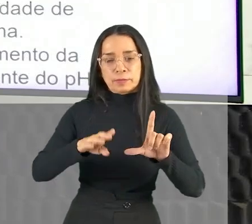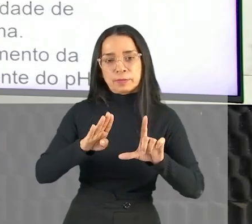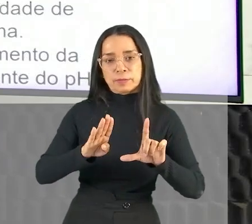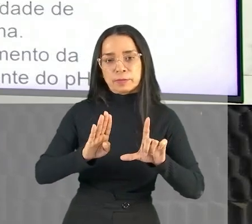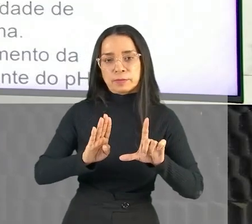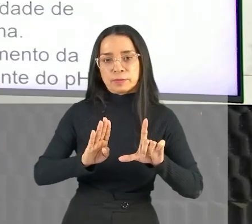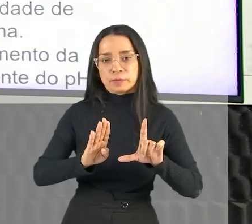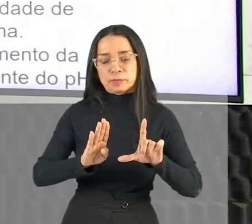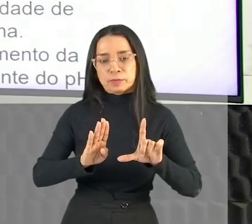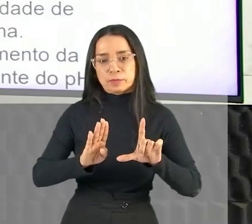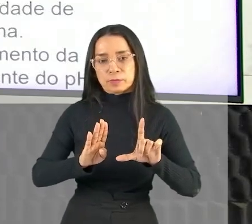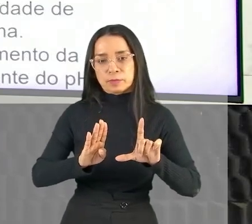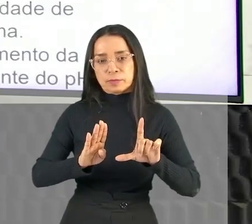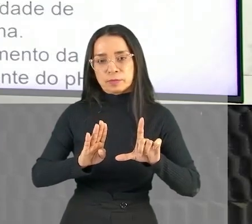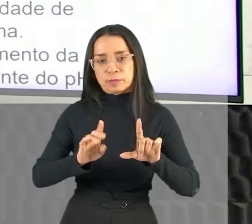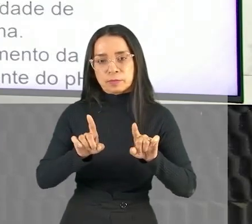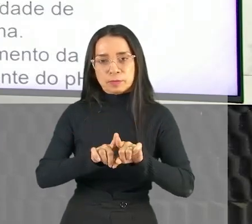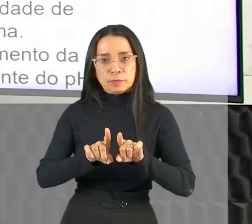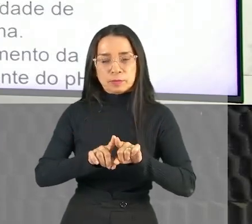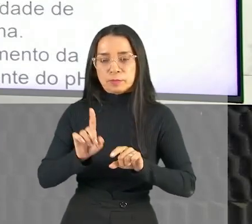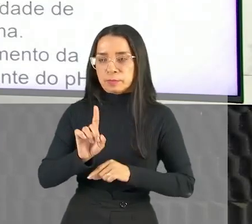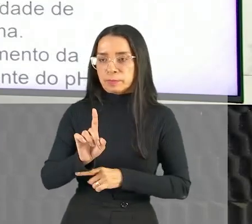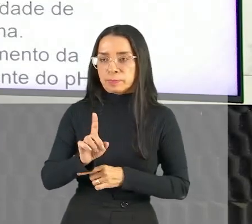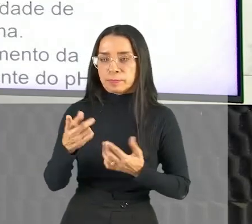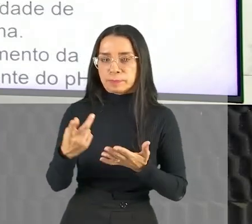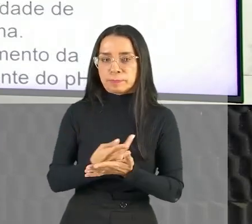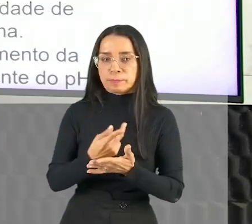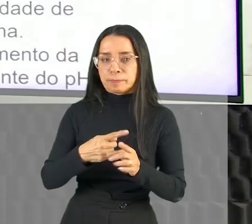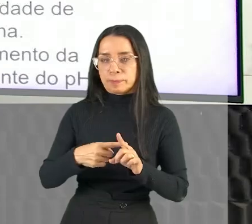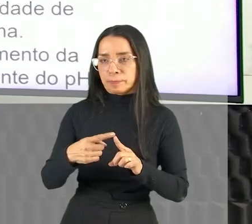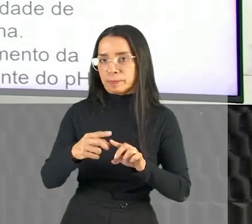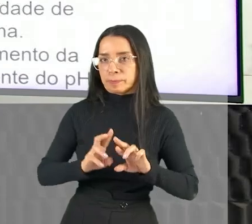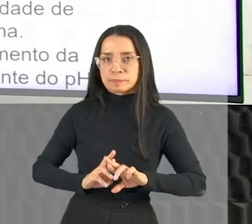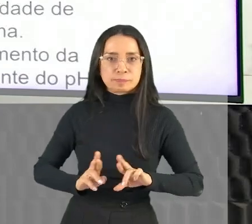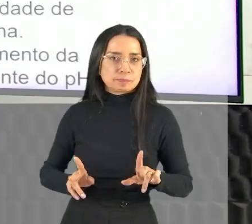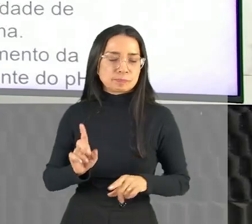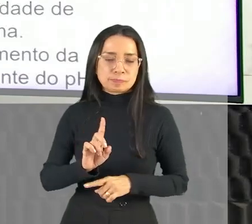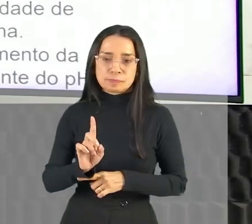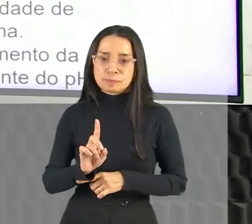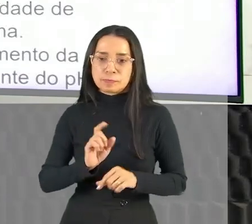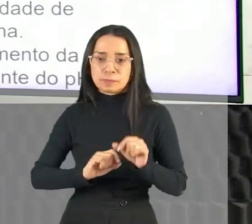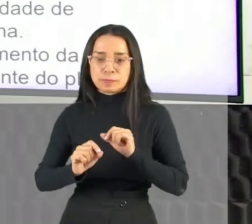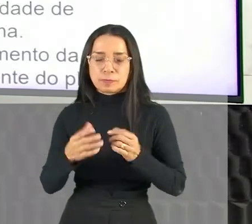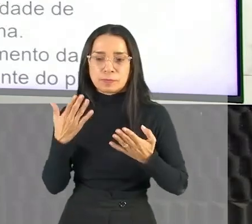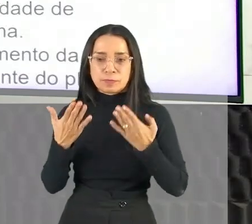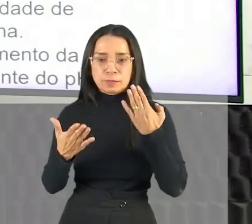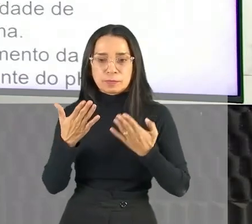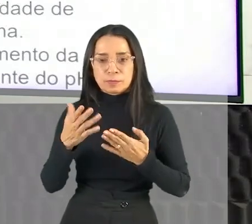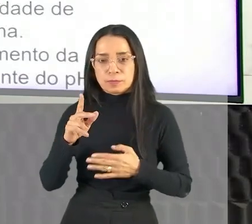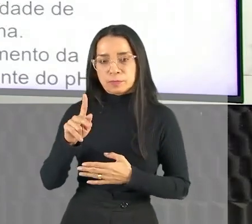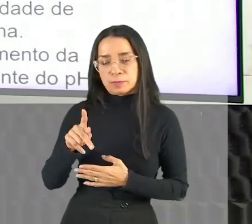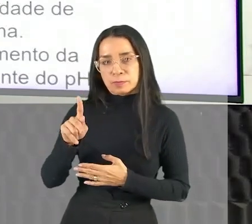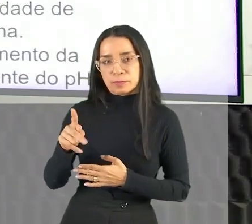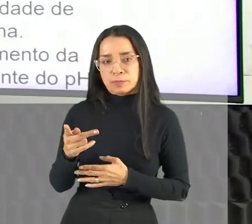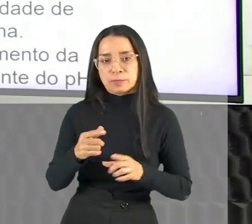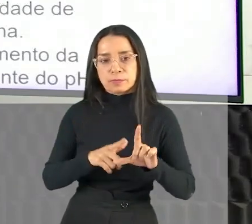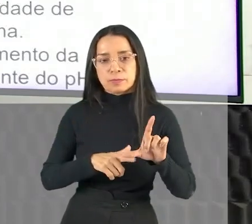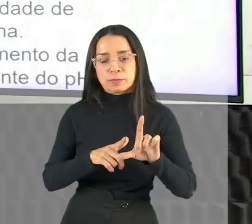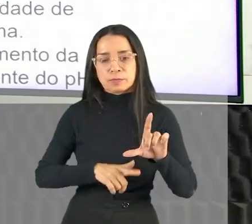é o principal inibidor de enzima. Não. Temperatura aí não fez diferença quando a gente compara os pHs,